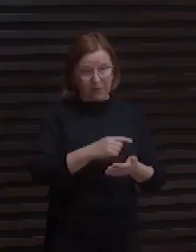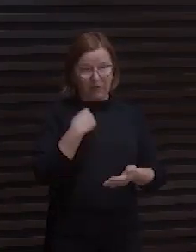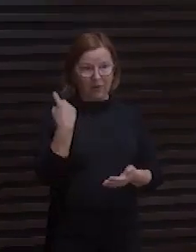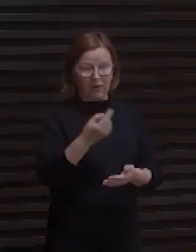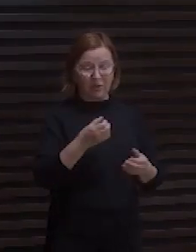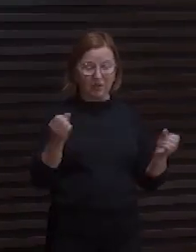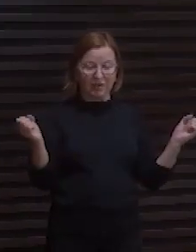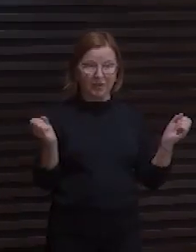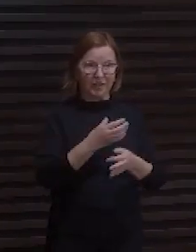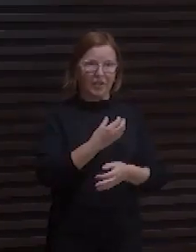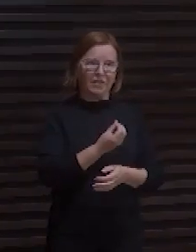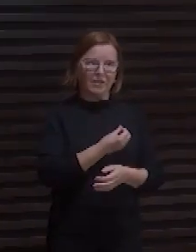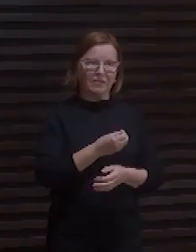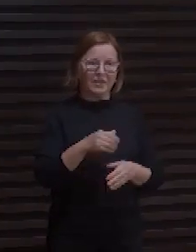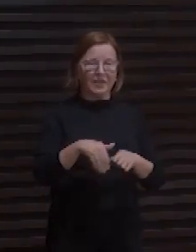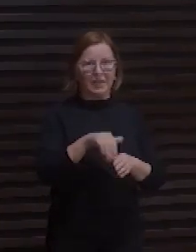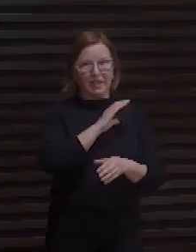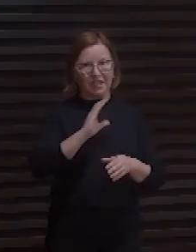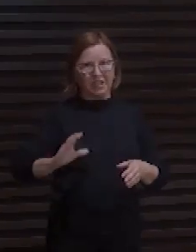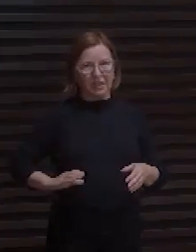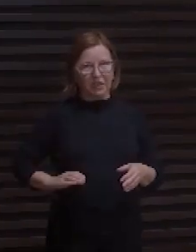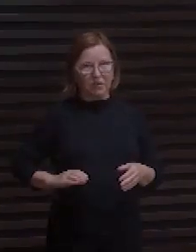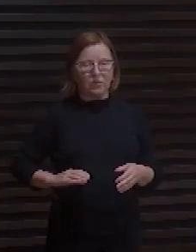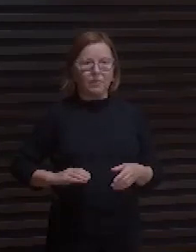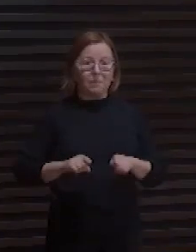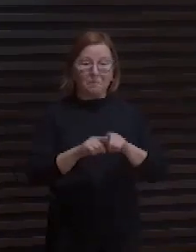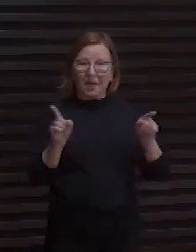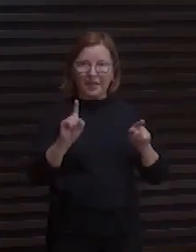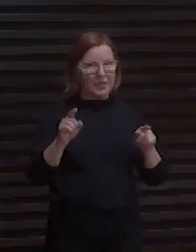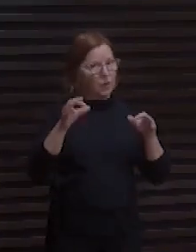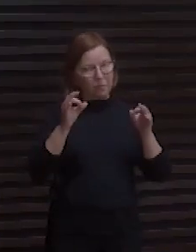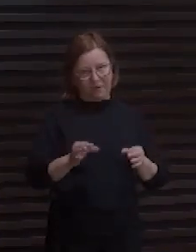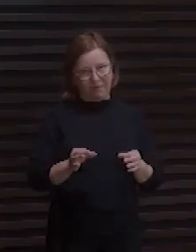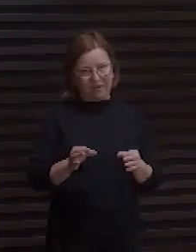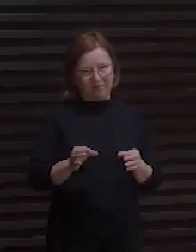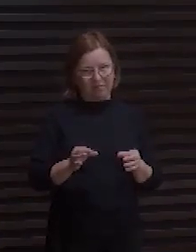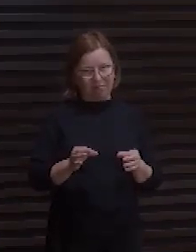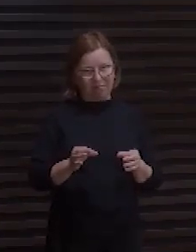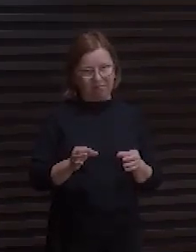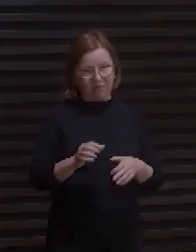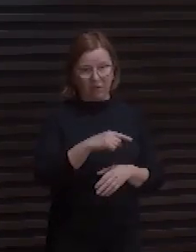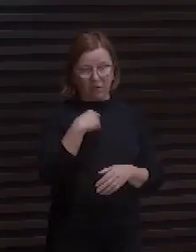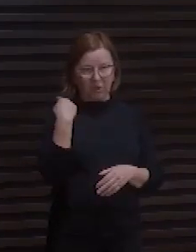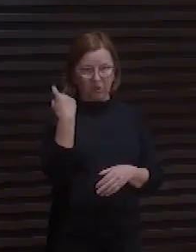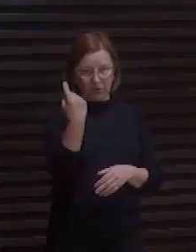seres perfeitos, pelo contrário. Nós estamos em construção.